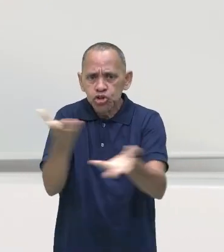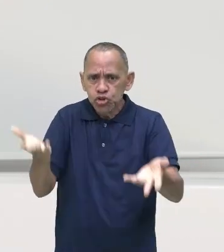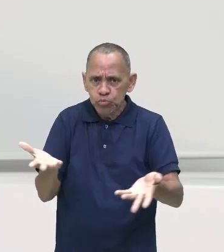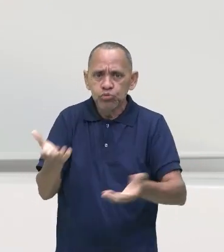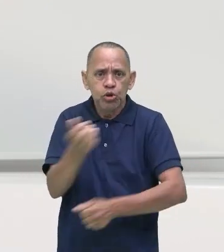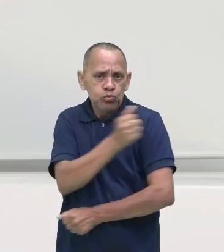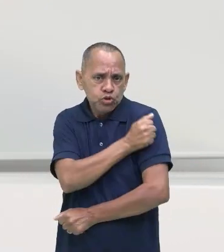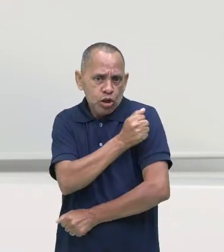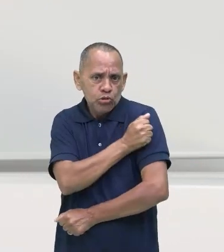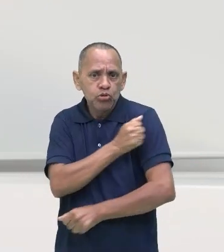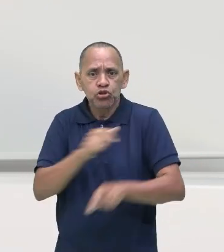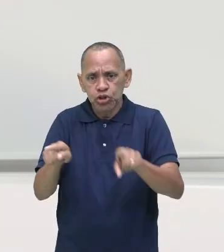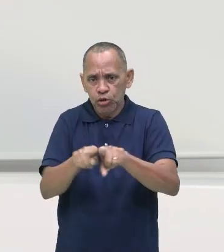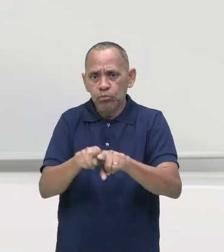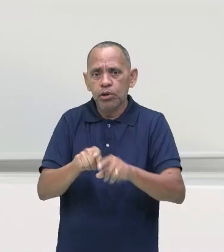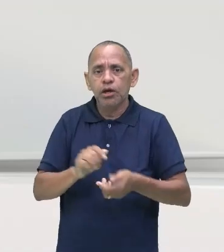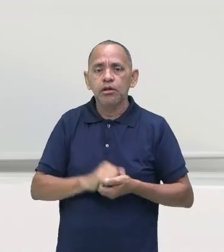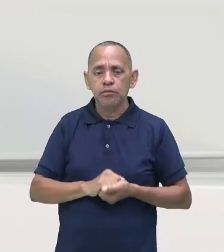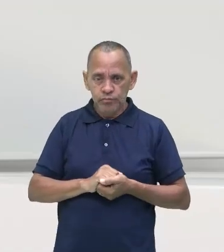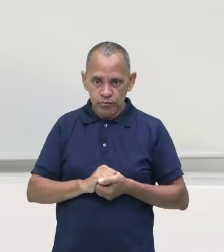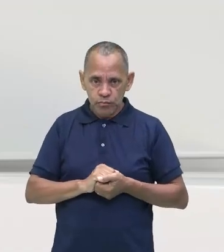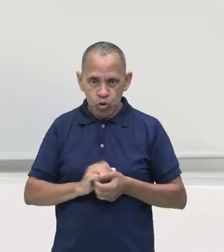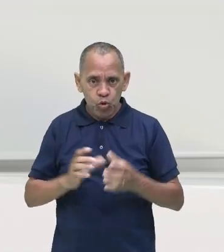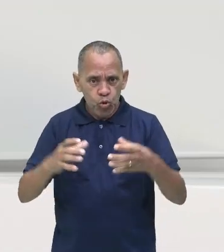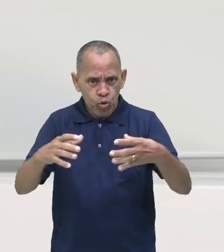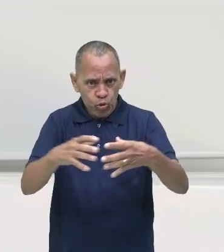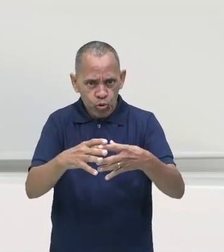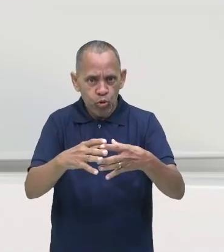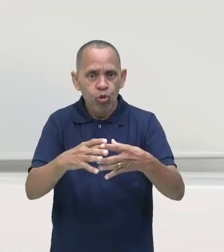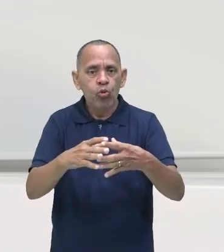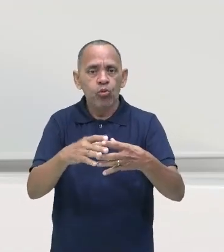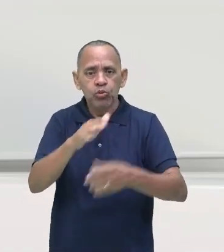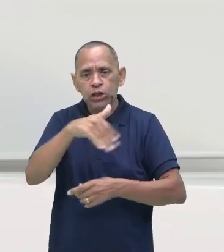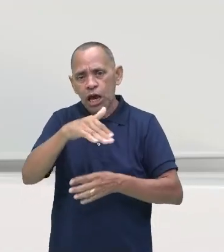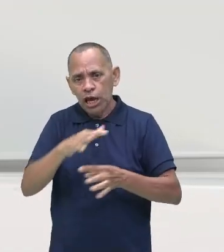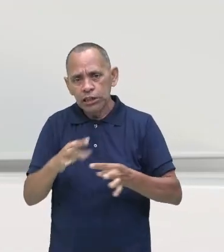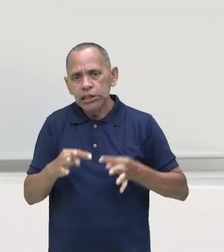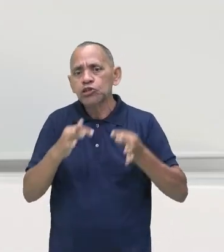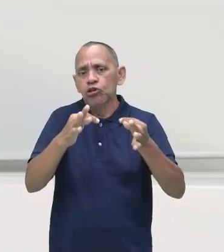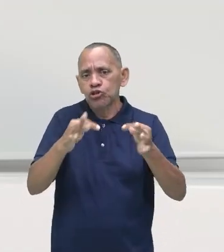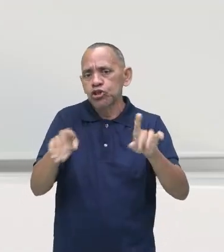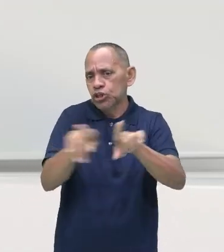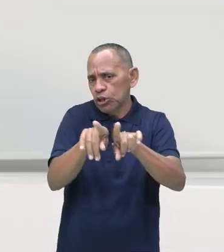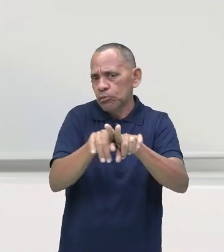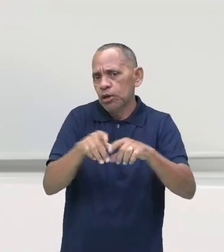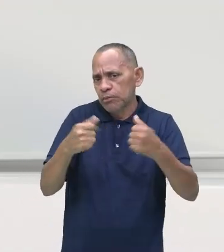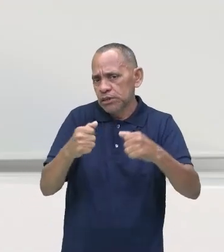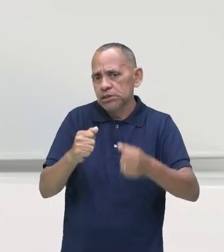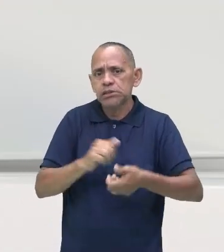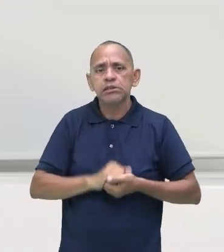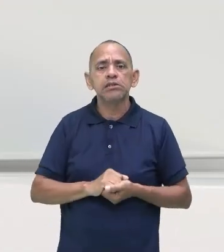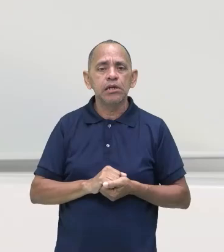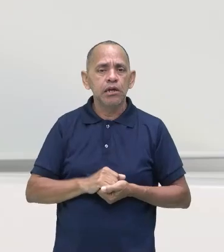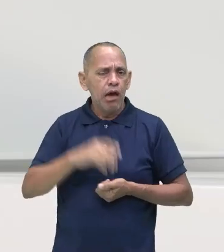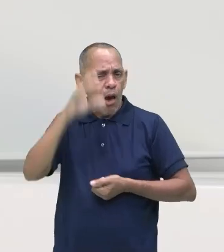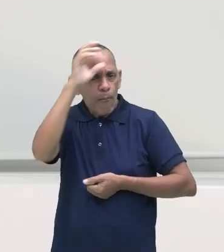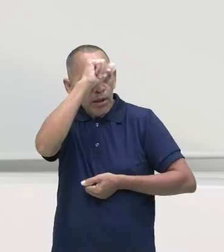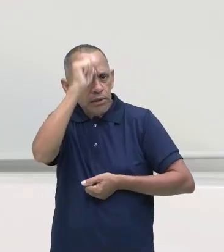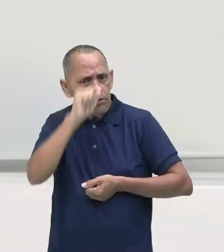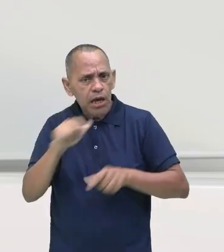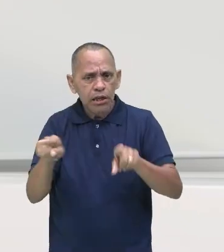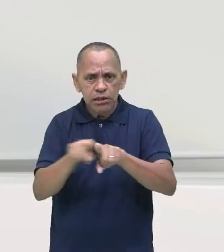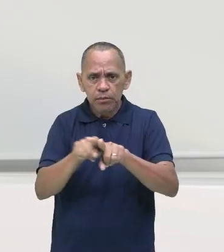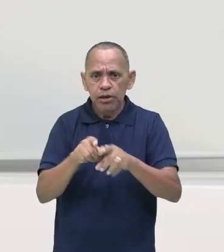tecnológica também possam participar. Fazer essa verificação da aprendizagem é extremamente importante para que a gente possa pensar planos